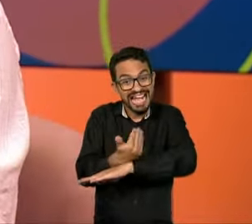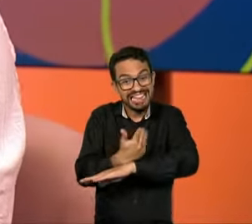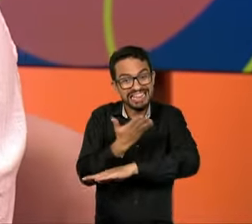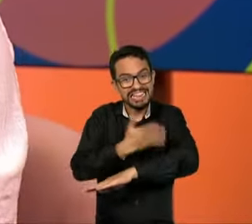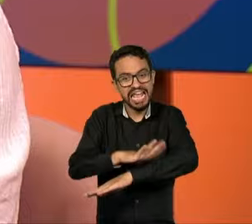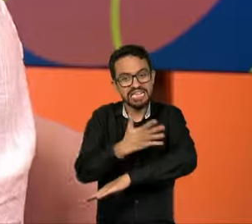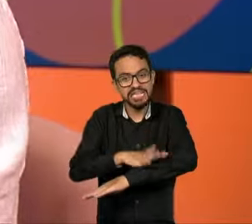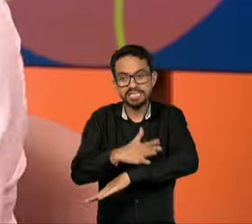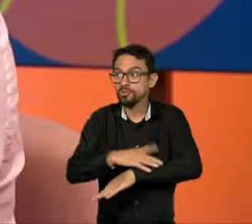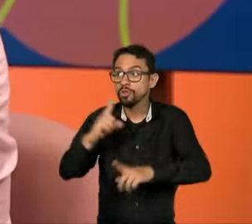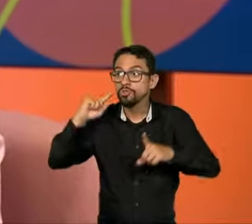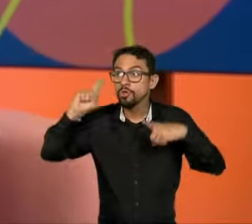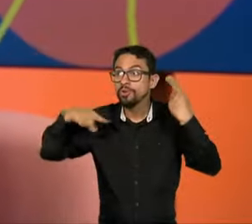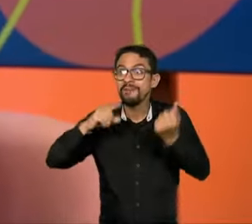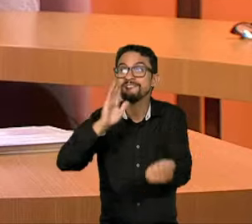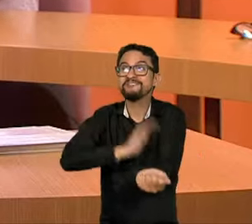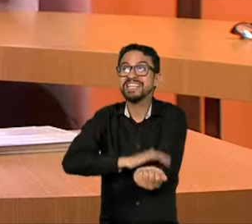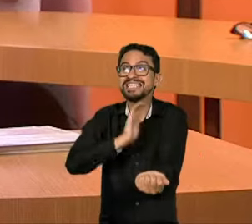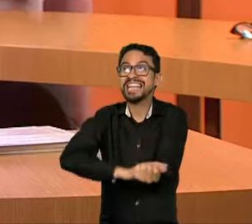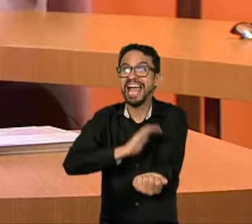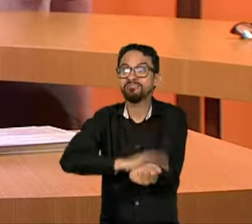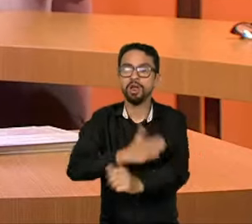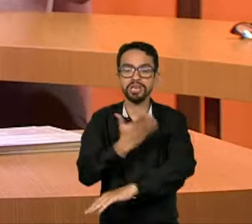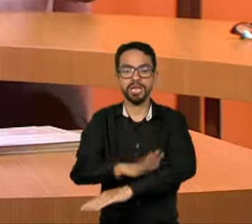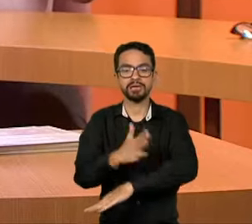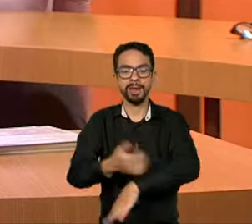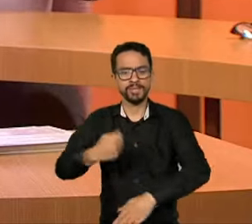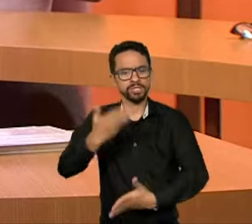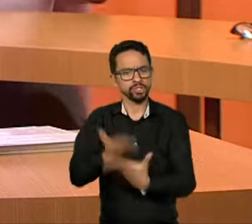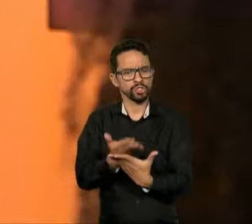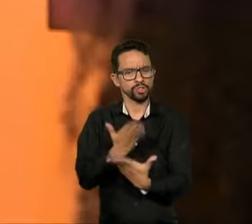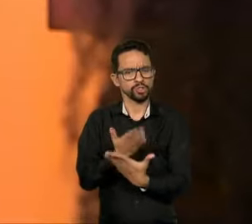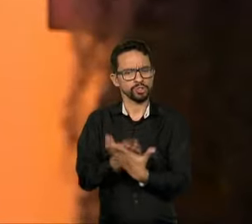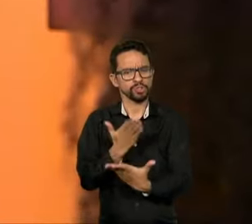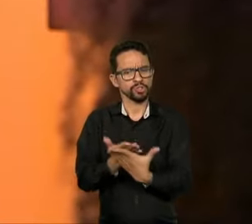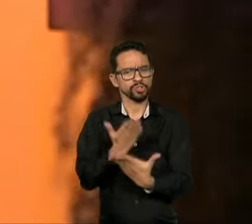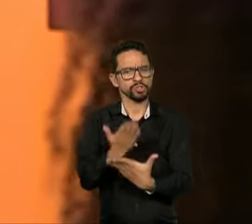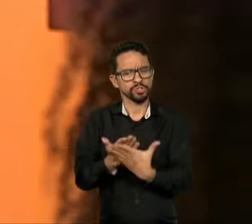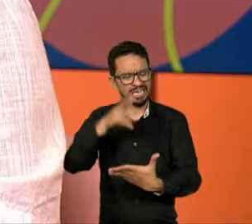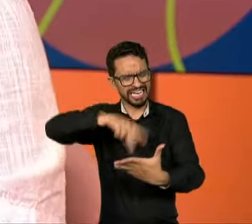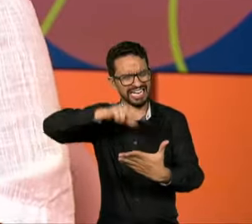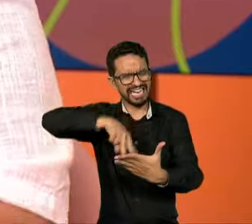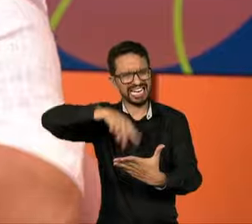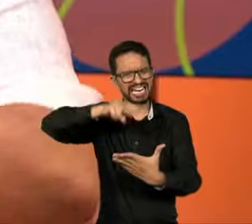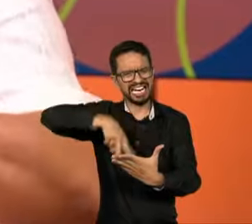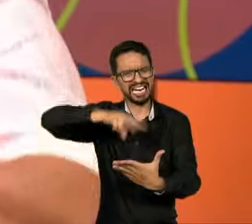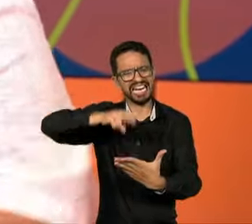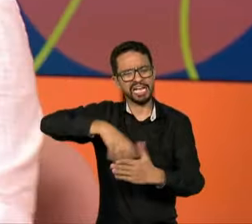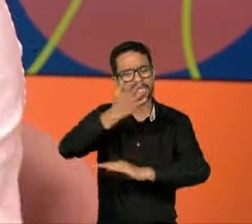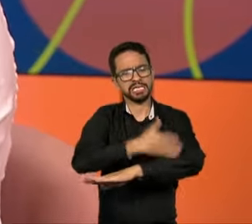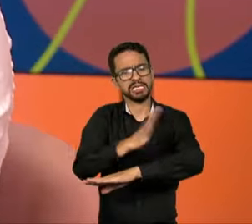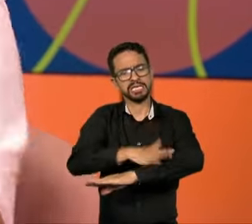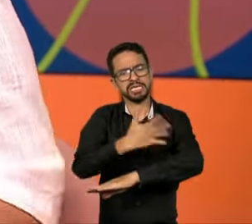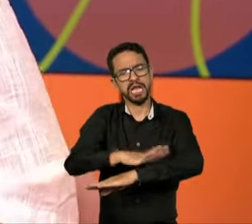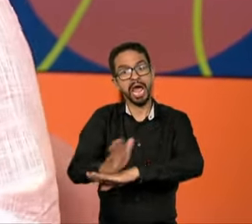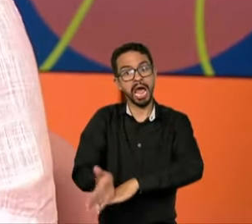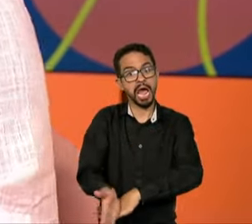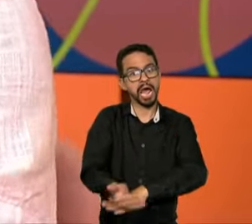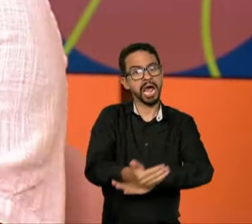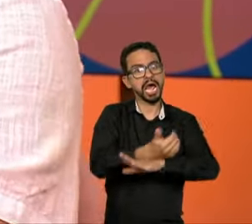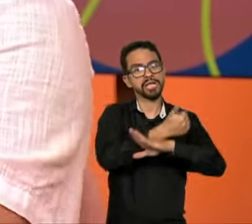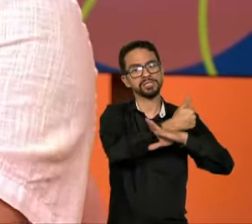o maluco do ensaio. Eu sou estudioso. Eu tenho que ensaiar, ensaiar, ensaiar, ensaiar, ensaiar, ensaiar, ensaiar, ensaiar, ensaiar, ensaiar, ensaiar, ensaiar, ensaiar, ensaiar, nunca